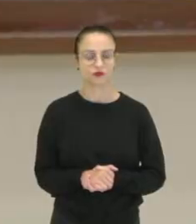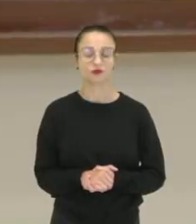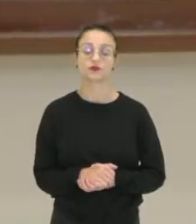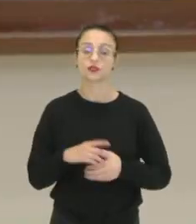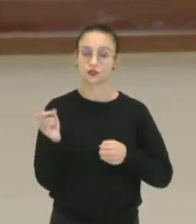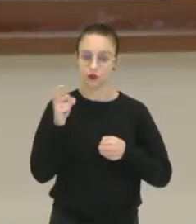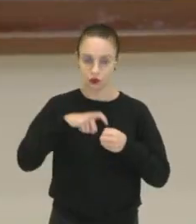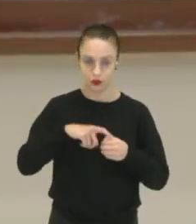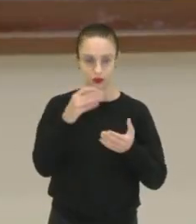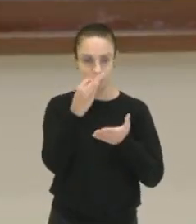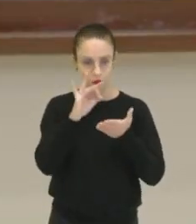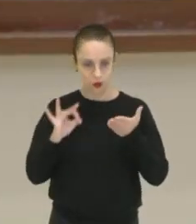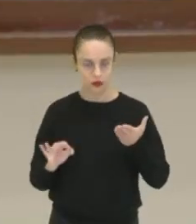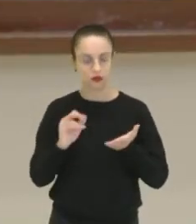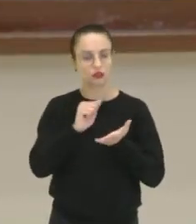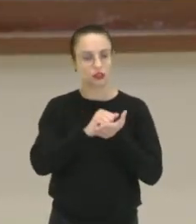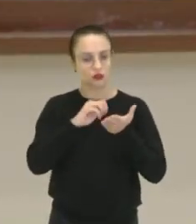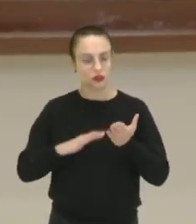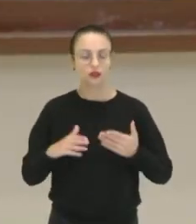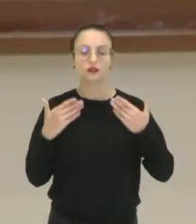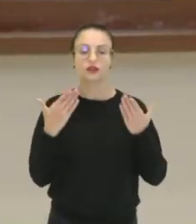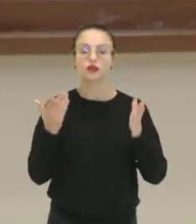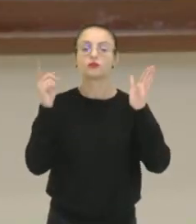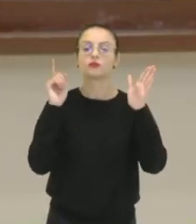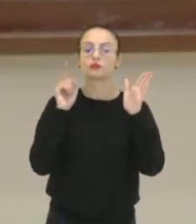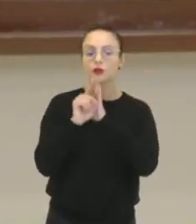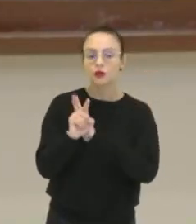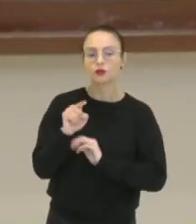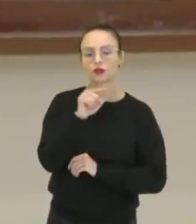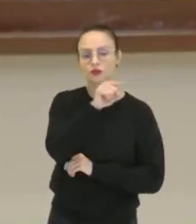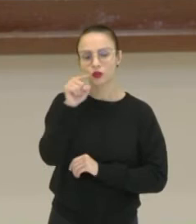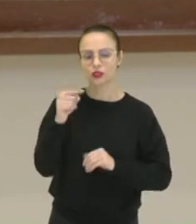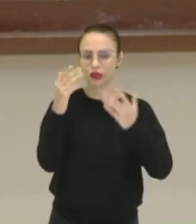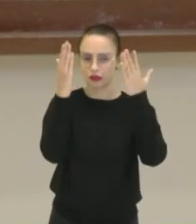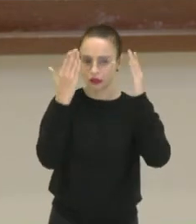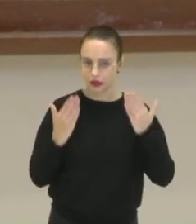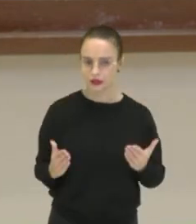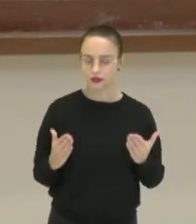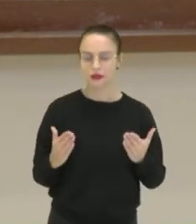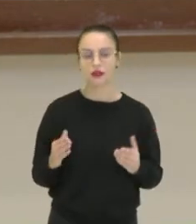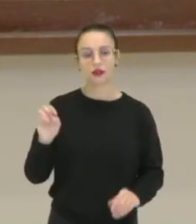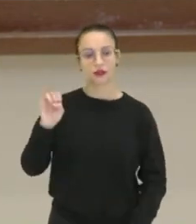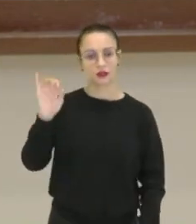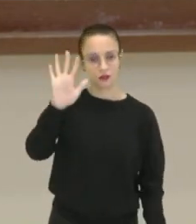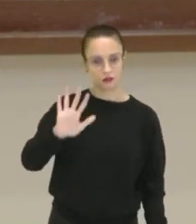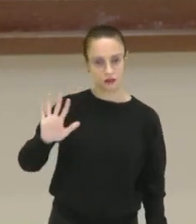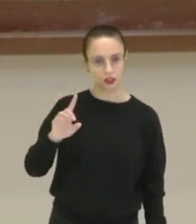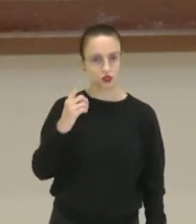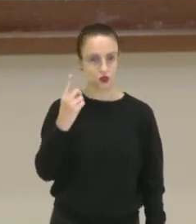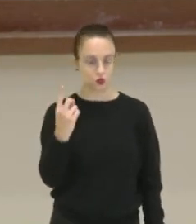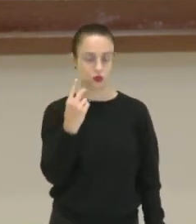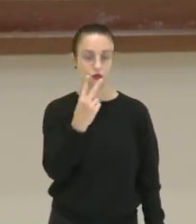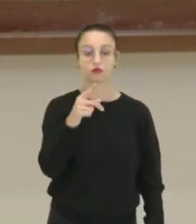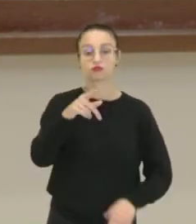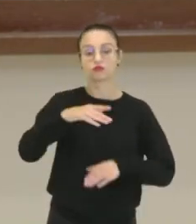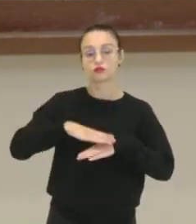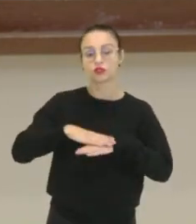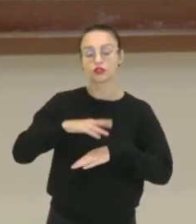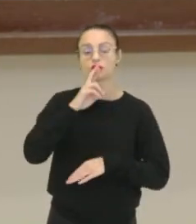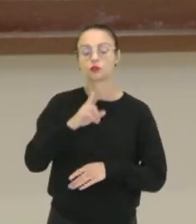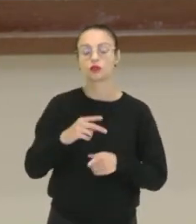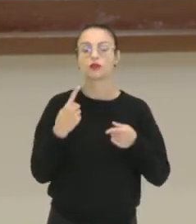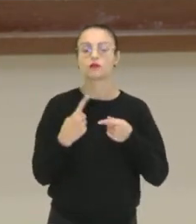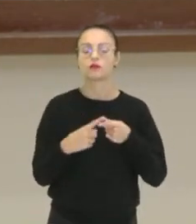Voltamos com a correção da atividade, então ficou uma perguntinha, vocês tinham que analisar a imagem 1 e a imagem 2 e responder por